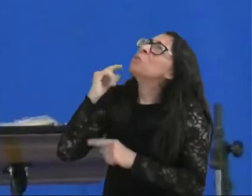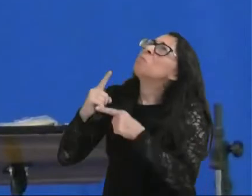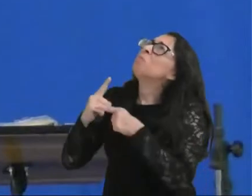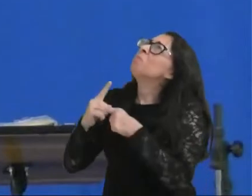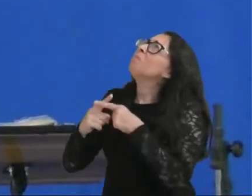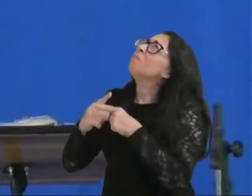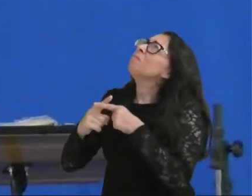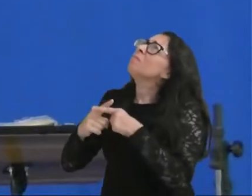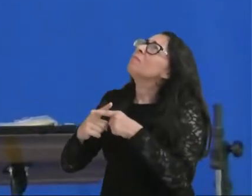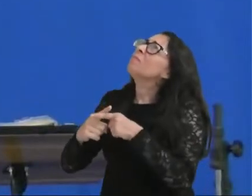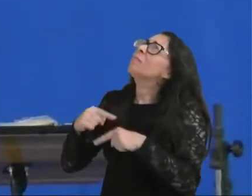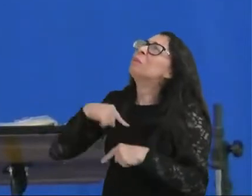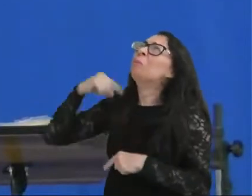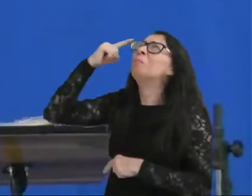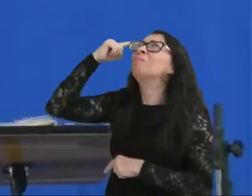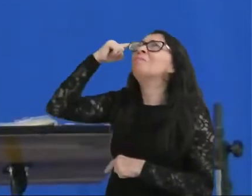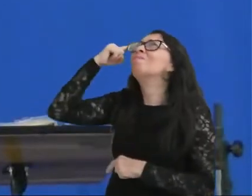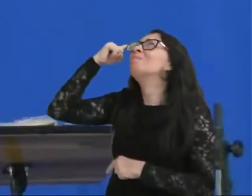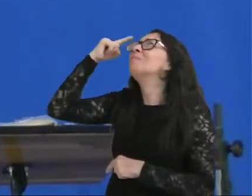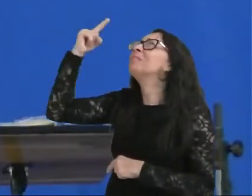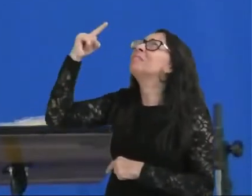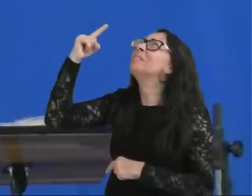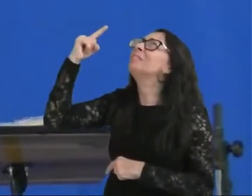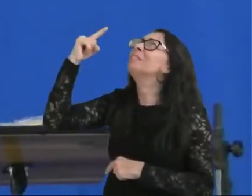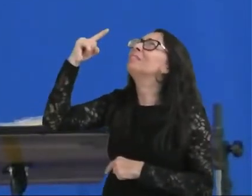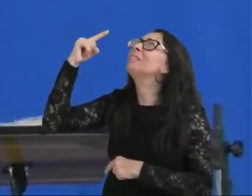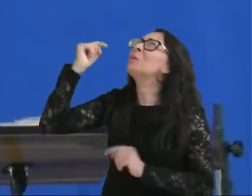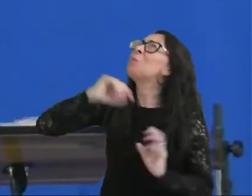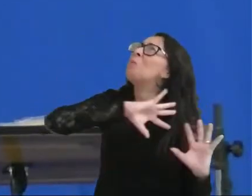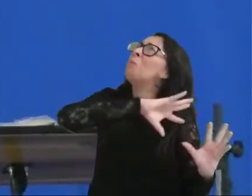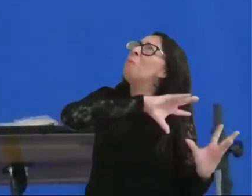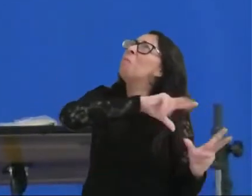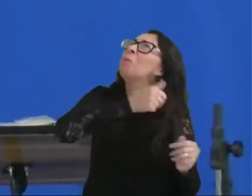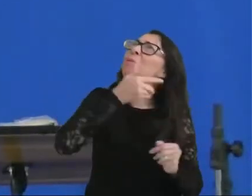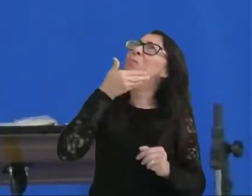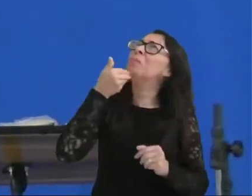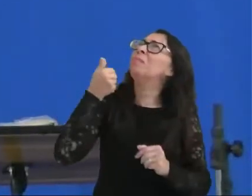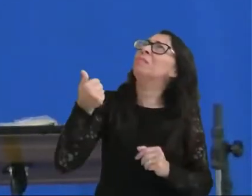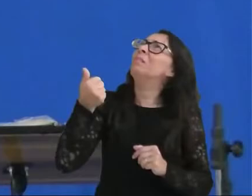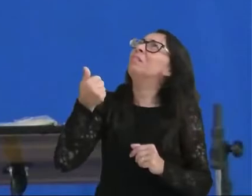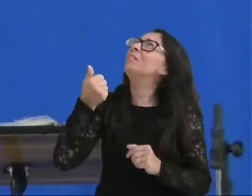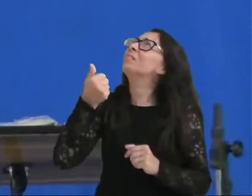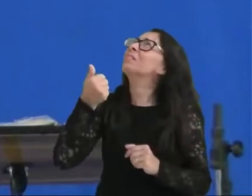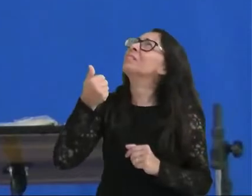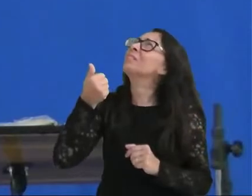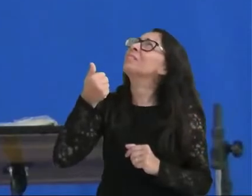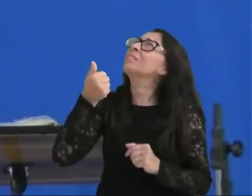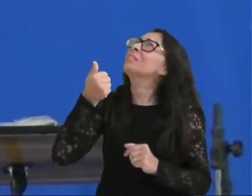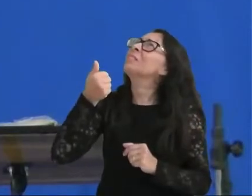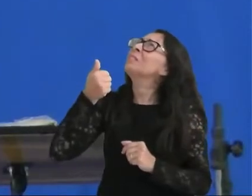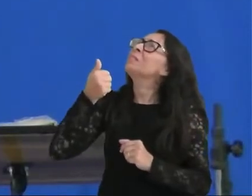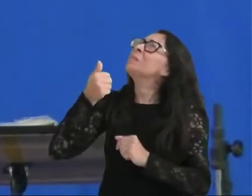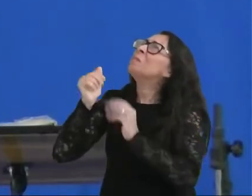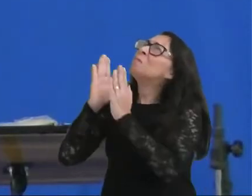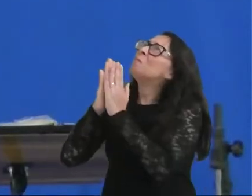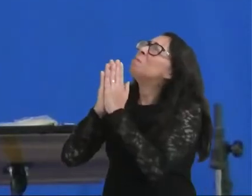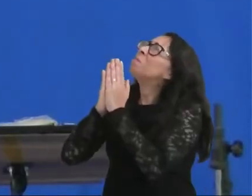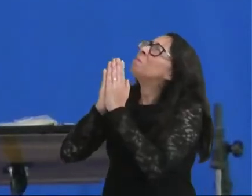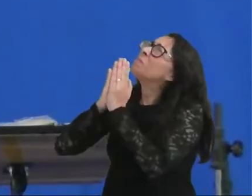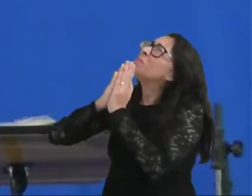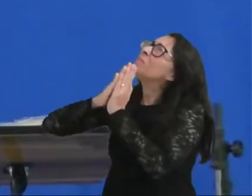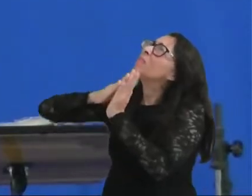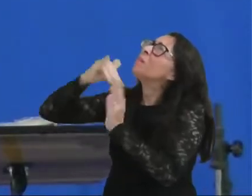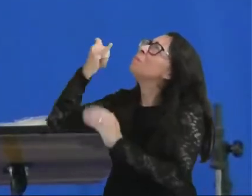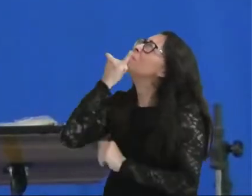é decisão, é atitude. Não precisa existir choro. As